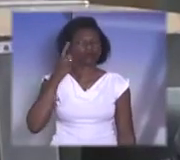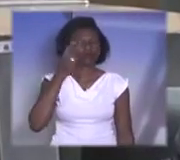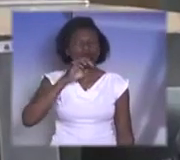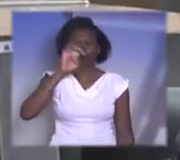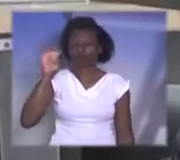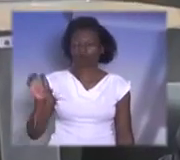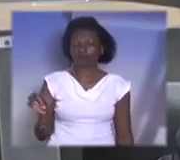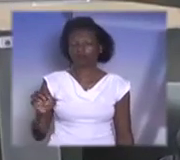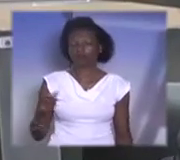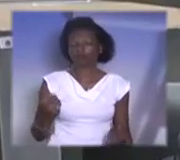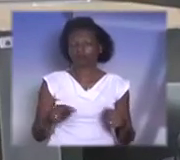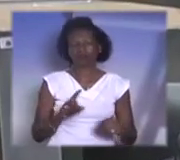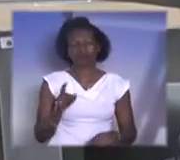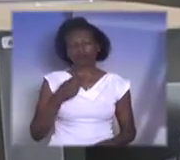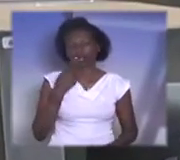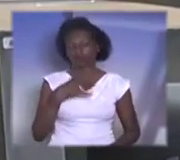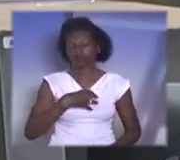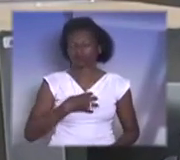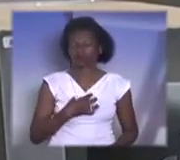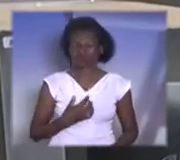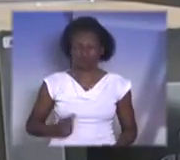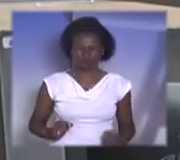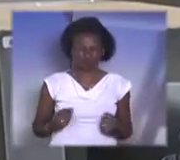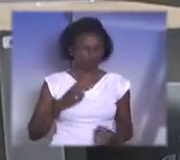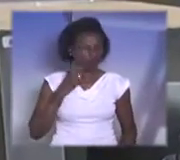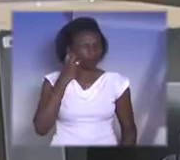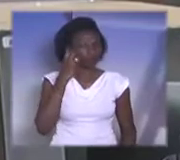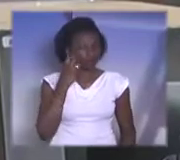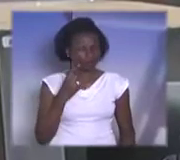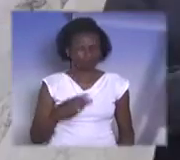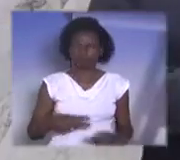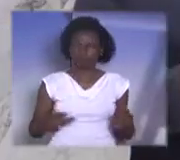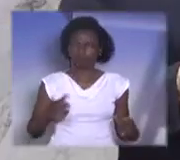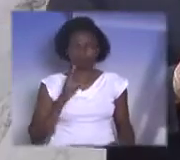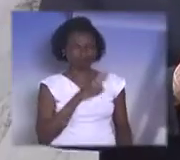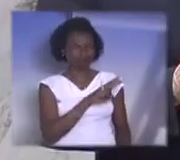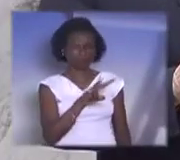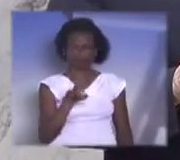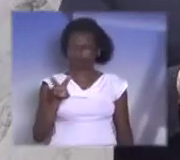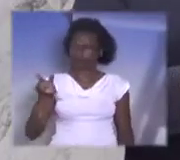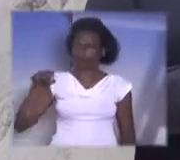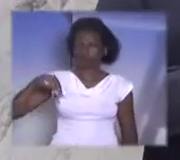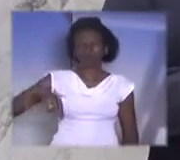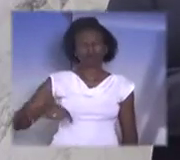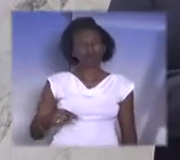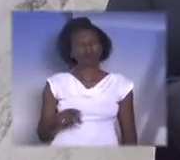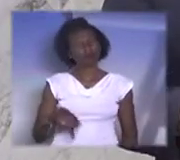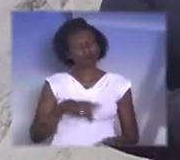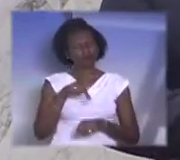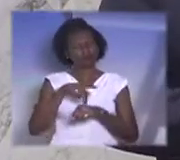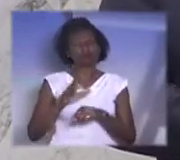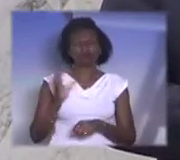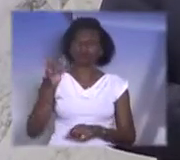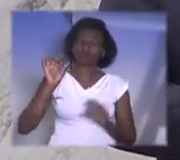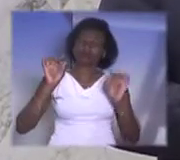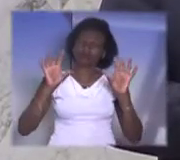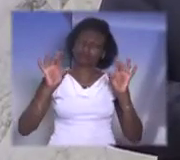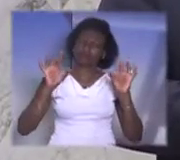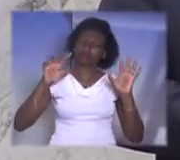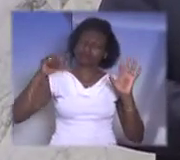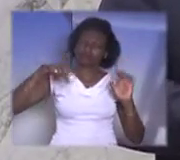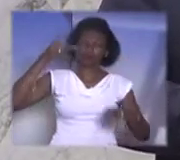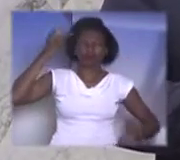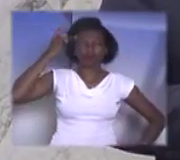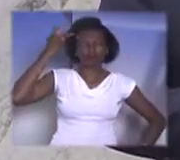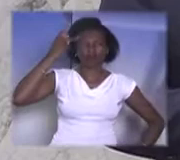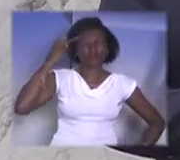nossa revolta da nossa até vergonha do que acontece no país outro dia em especial no nosso estado de são paulo que também